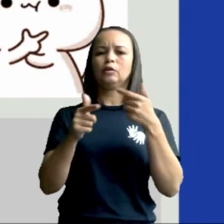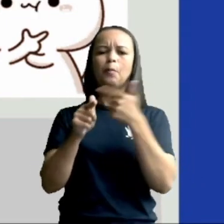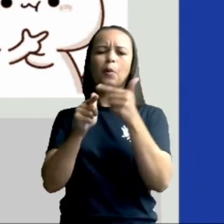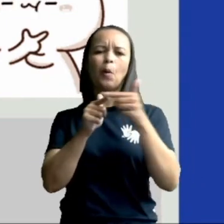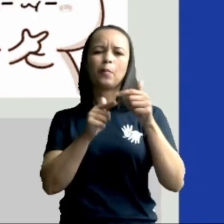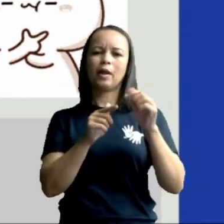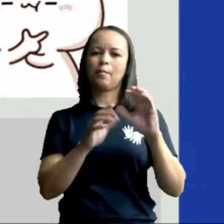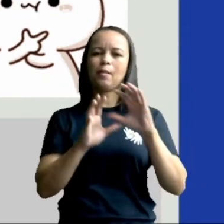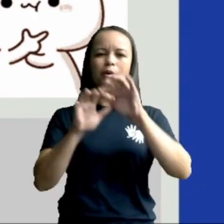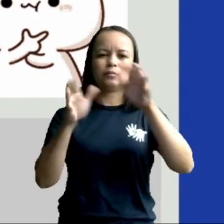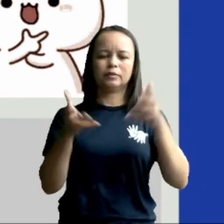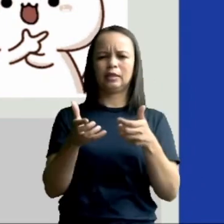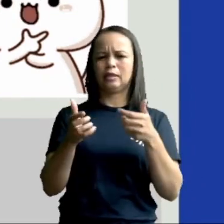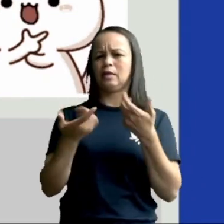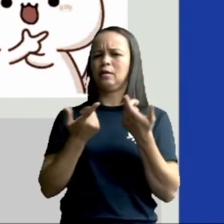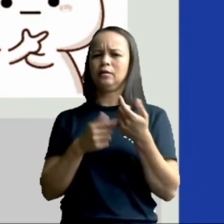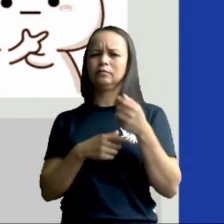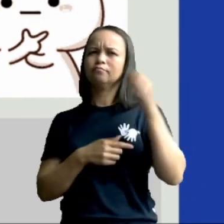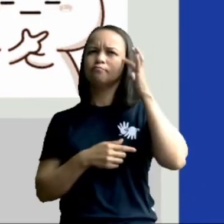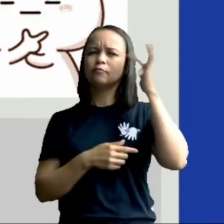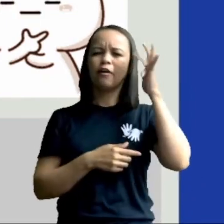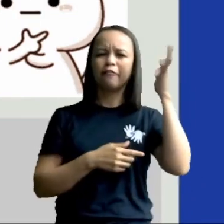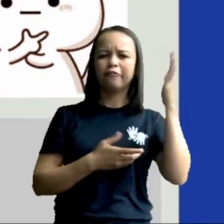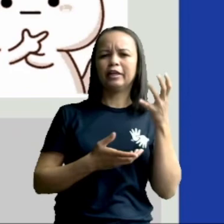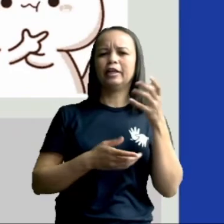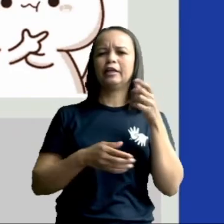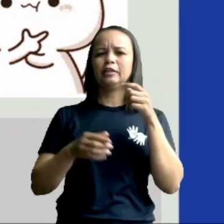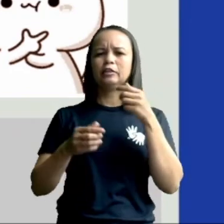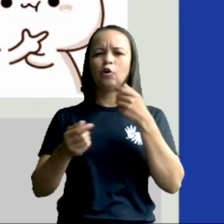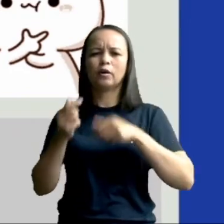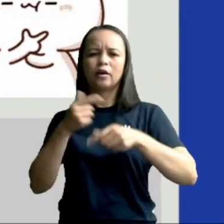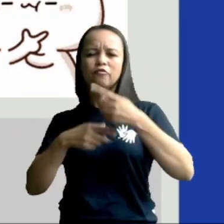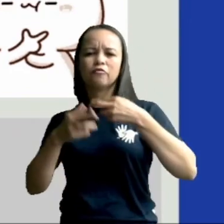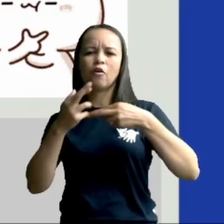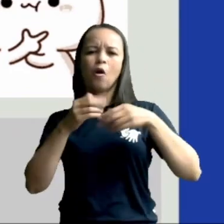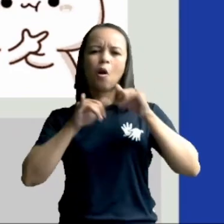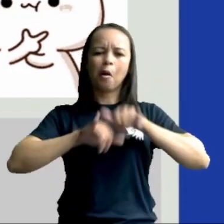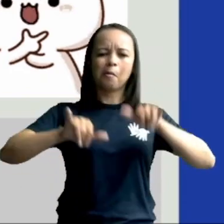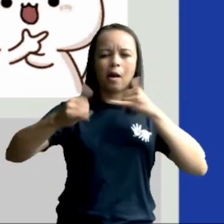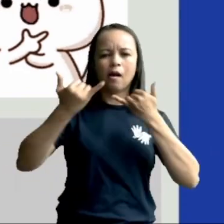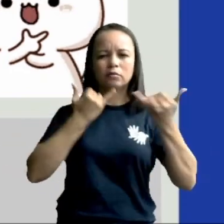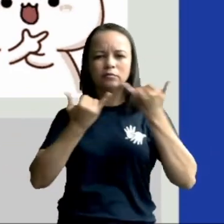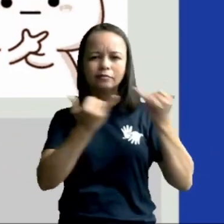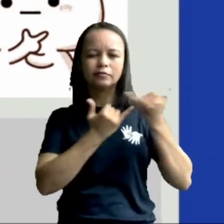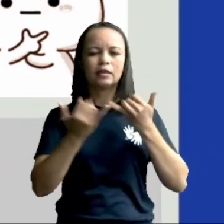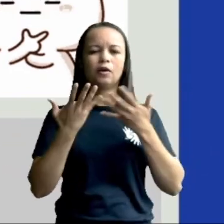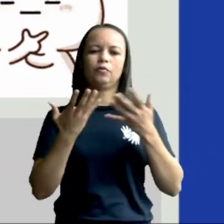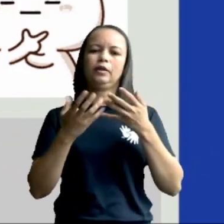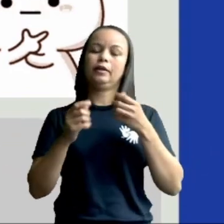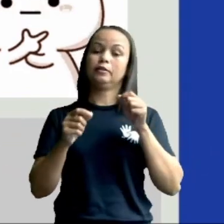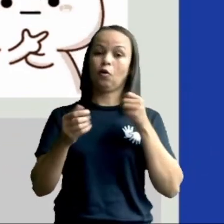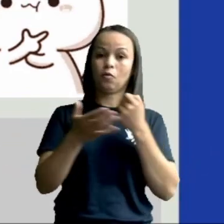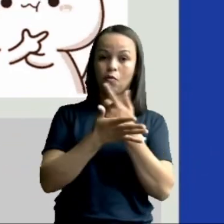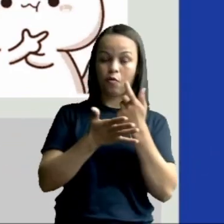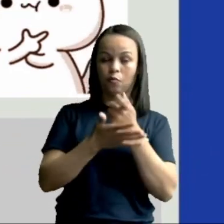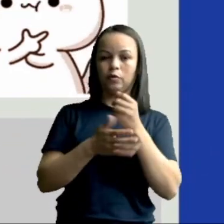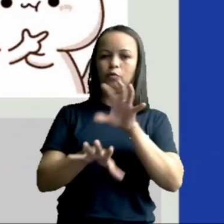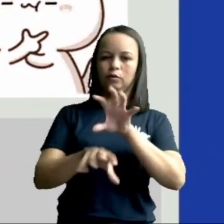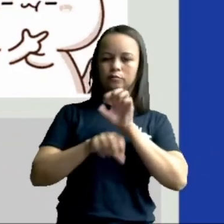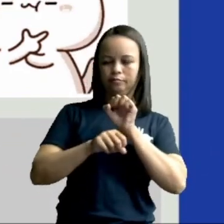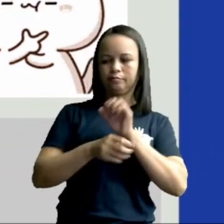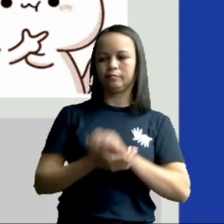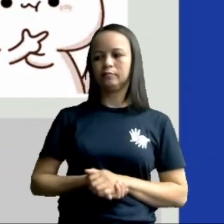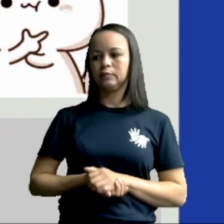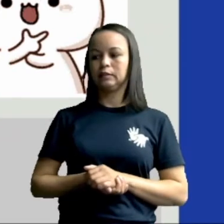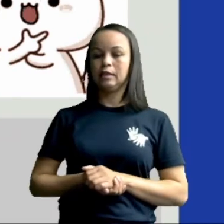Pesquise, troque informações, reflita, avalie e só então escolha o que consumir. Esse é um jovem estudante